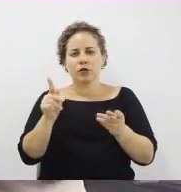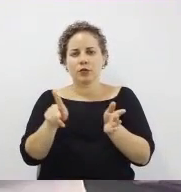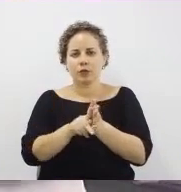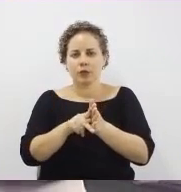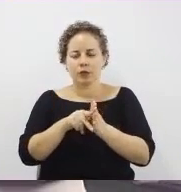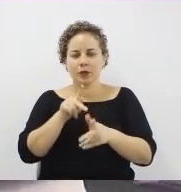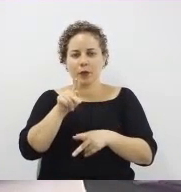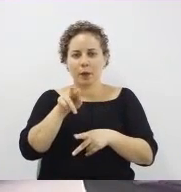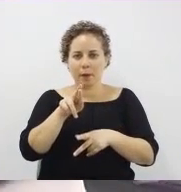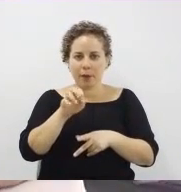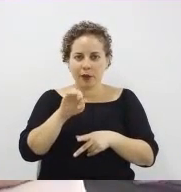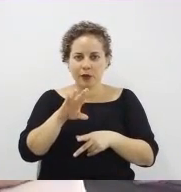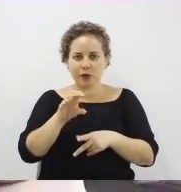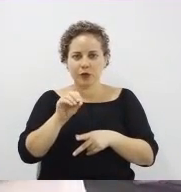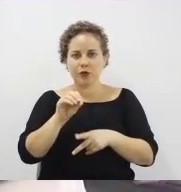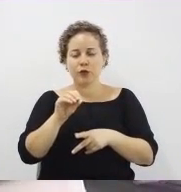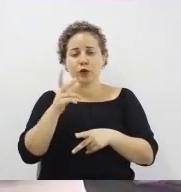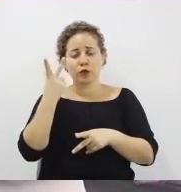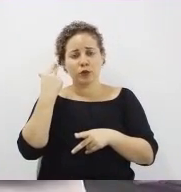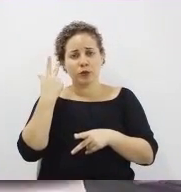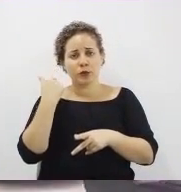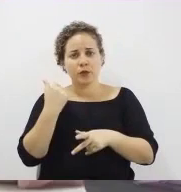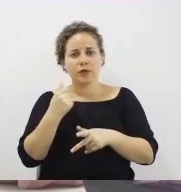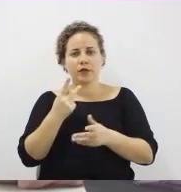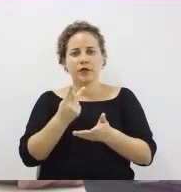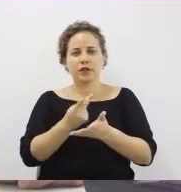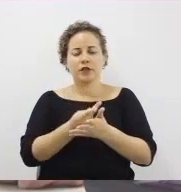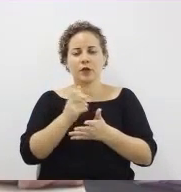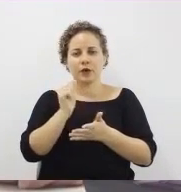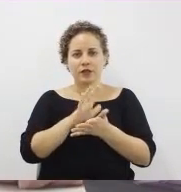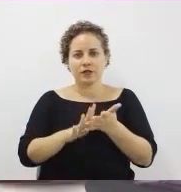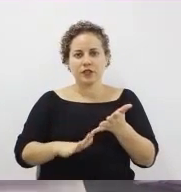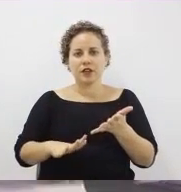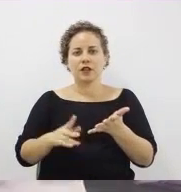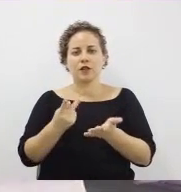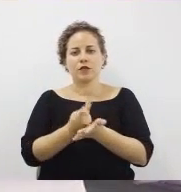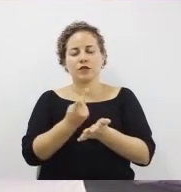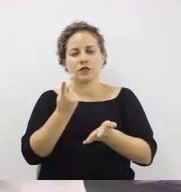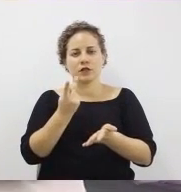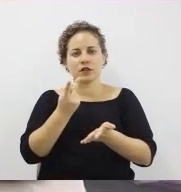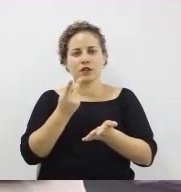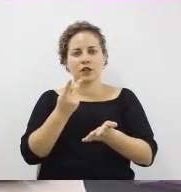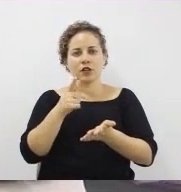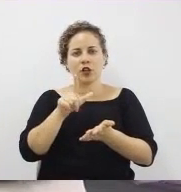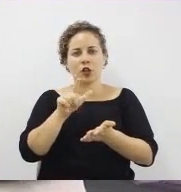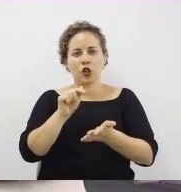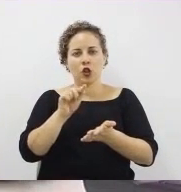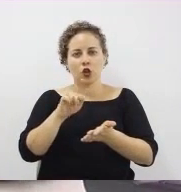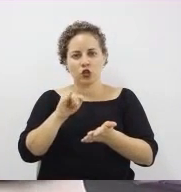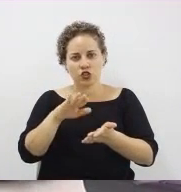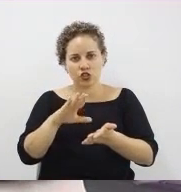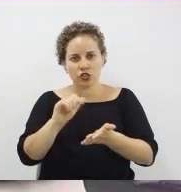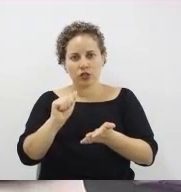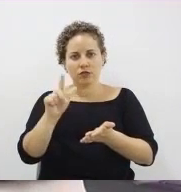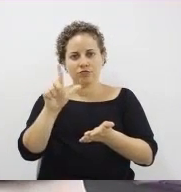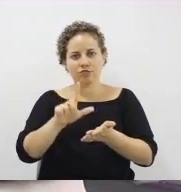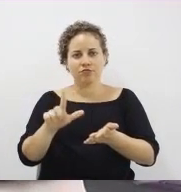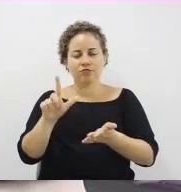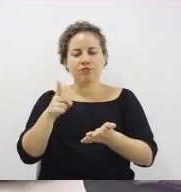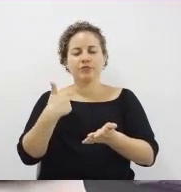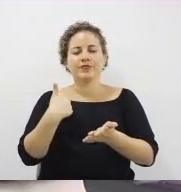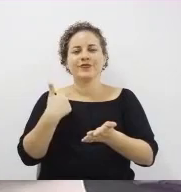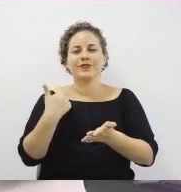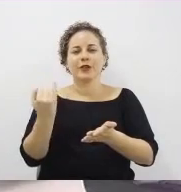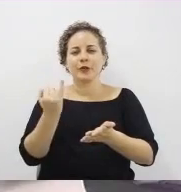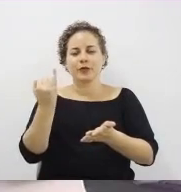produto. Mas, normalmente, é uma atividade realizada na área de logística. Algumas atividades de apoio são citadas